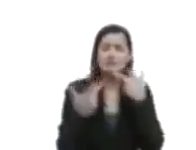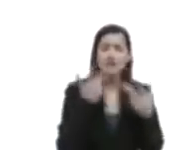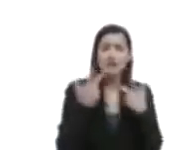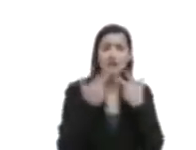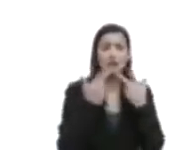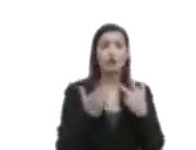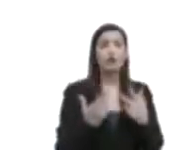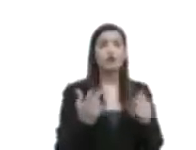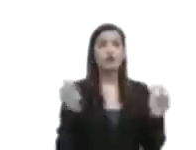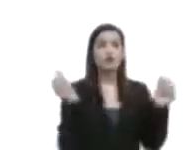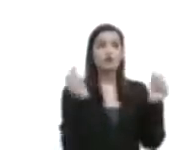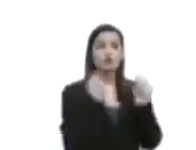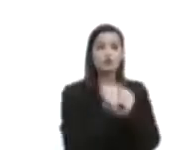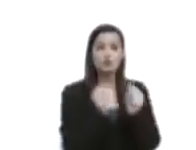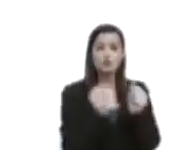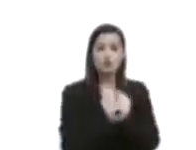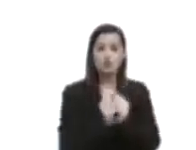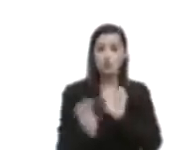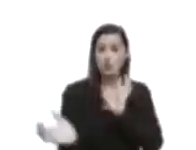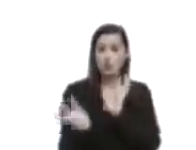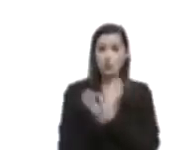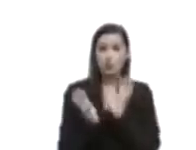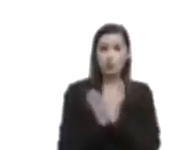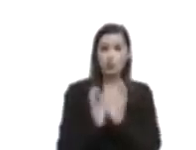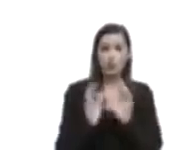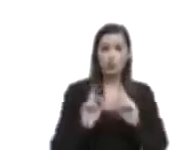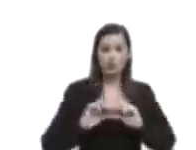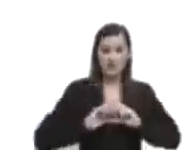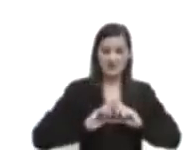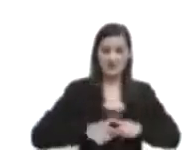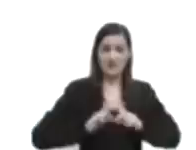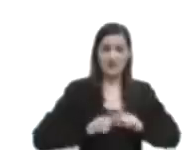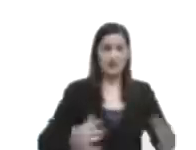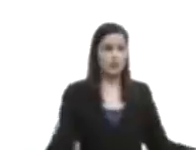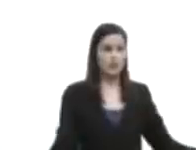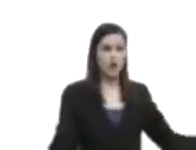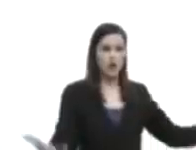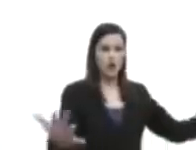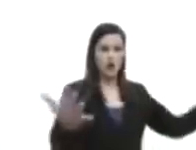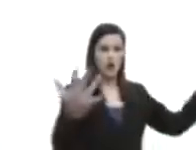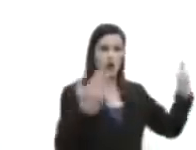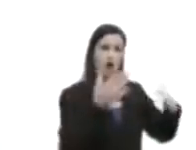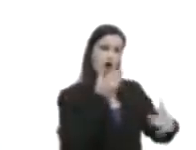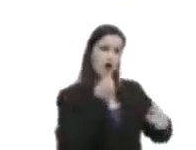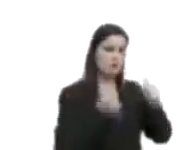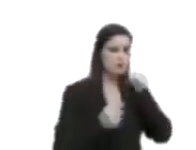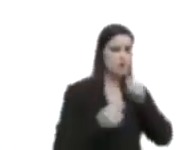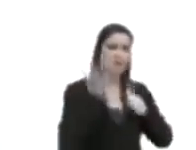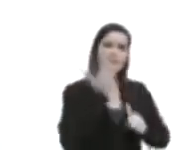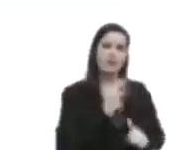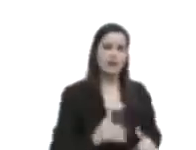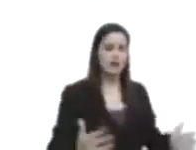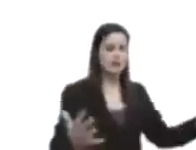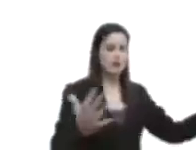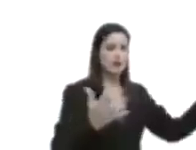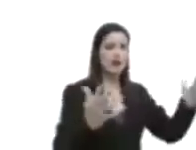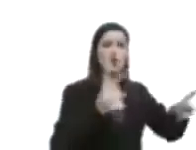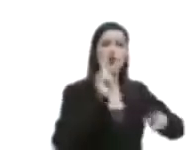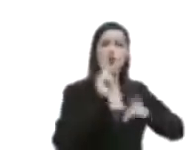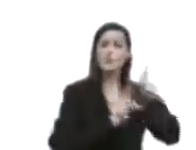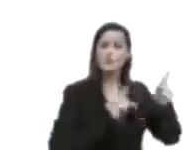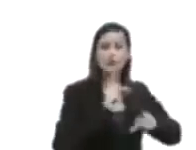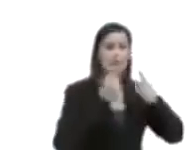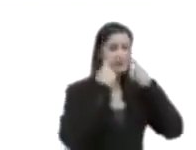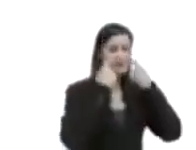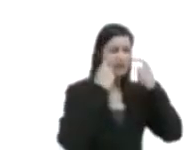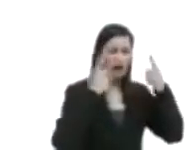ele de Israel uma grande congregação de homens e mulheres e crianças, pois o povo chorava com grande choro.